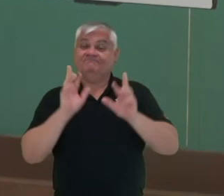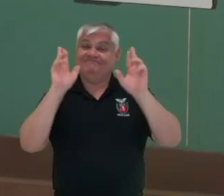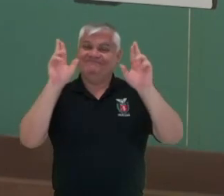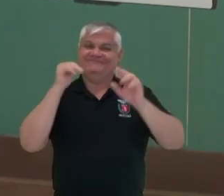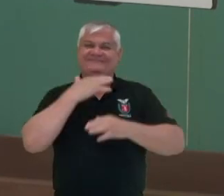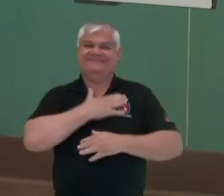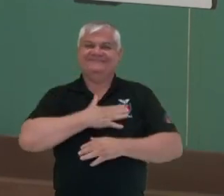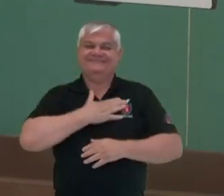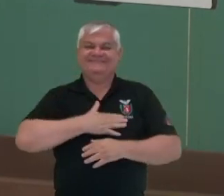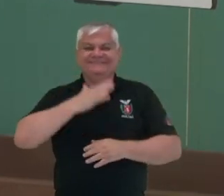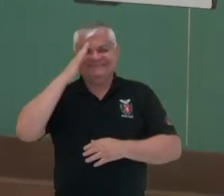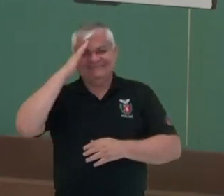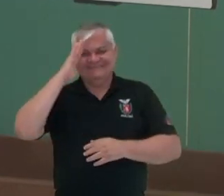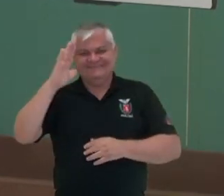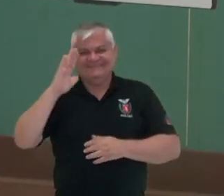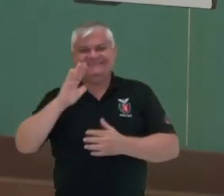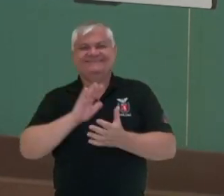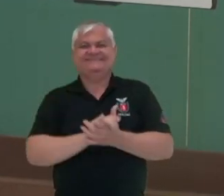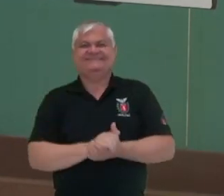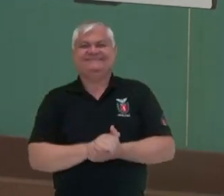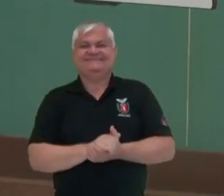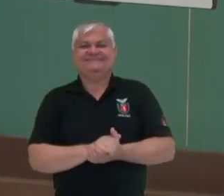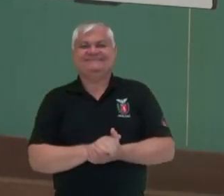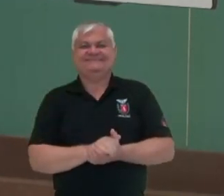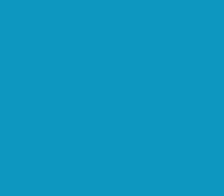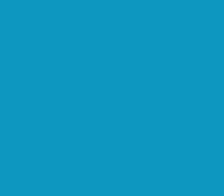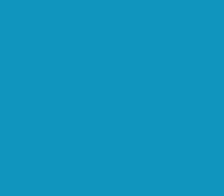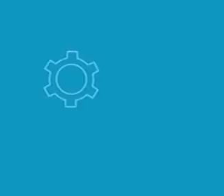Espero que vocês tenham gostado. Até breve!